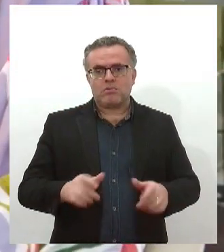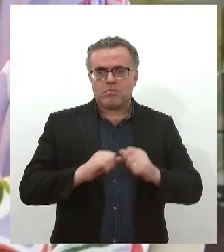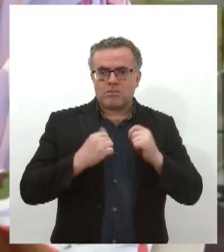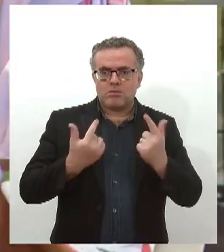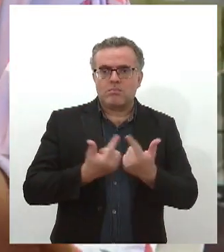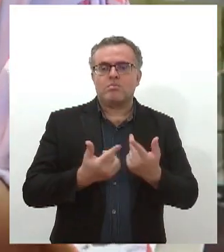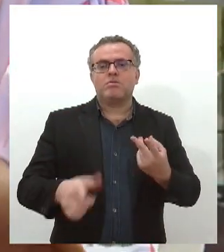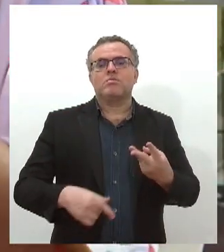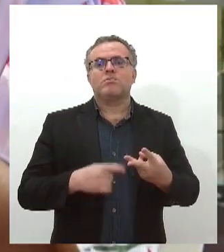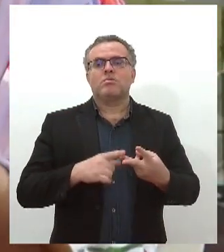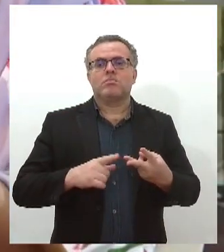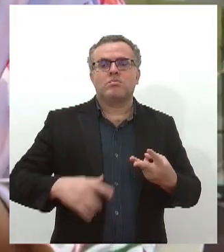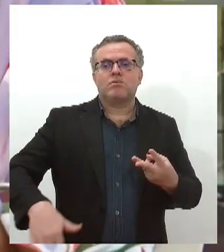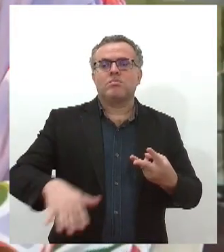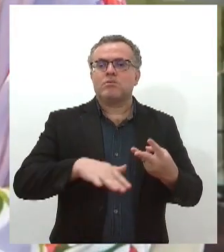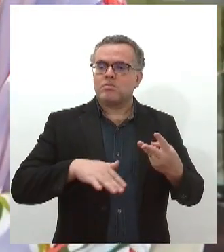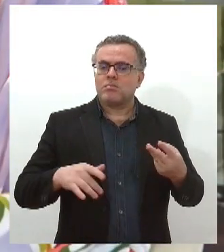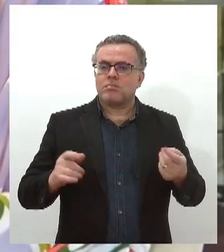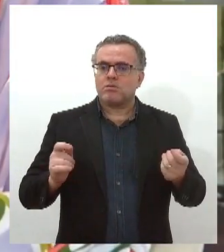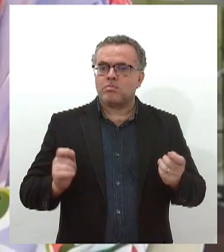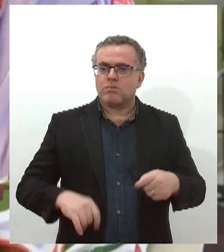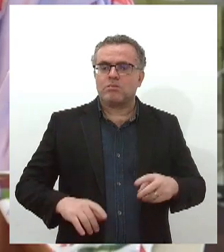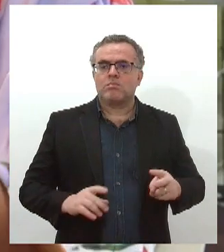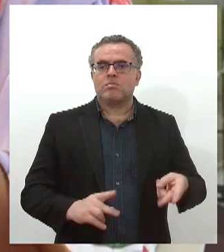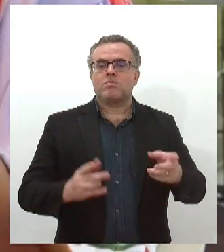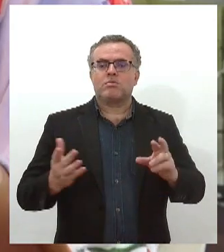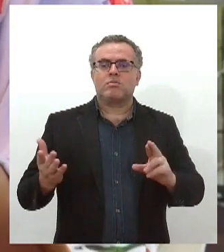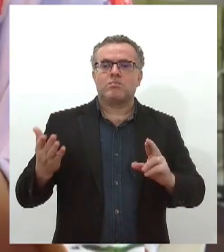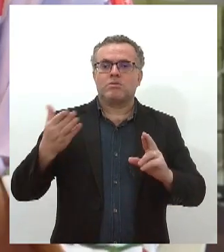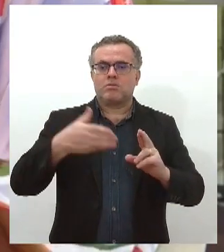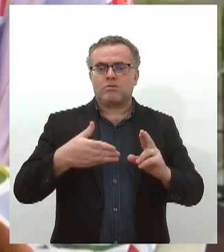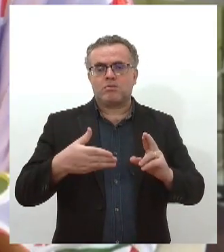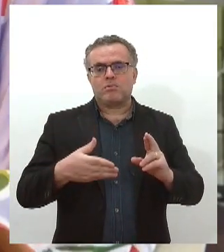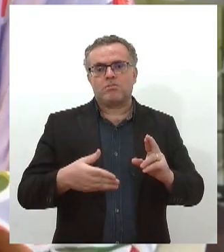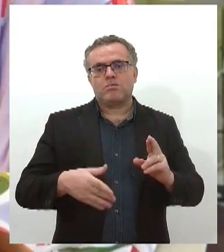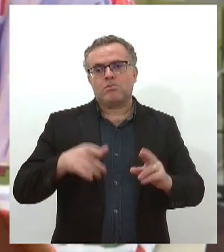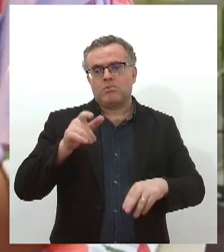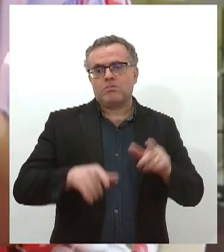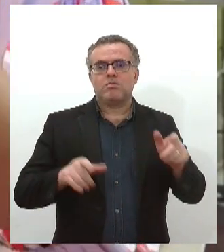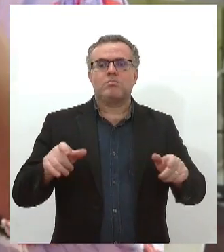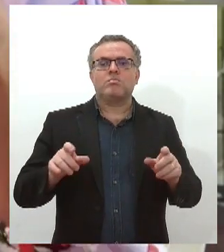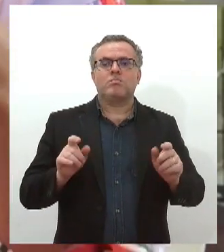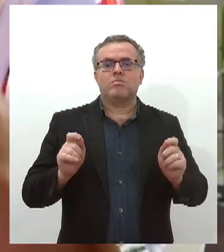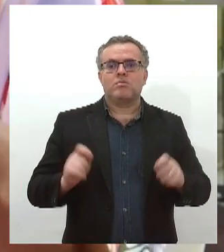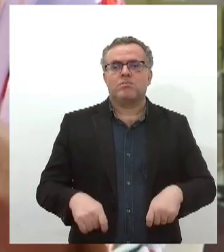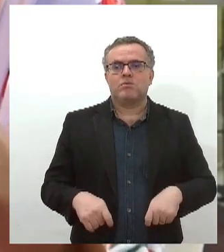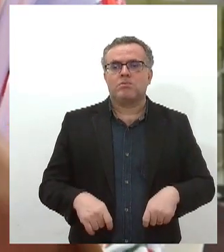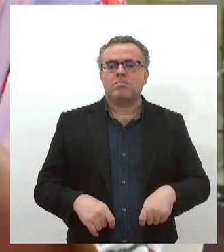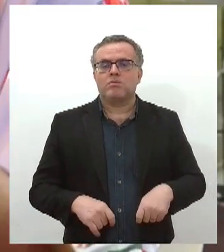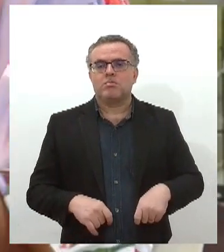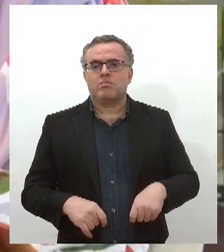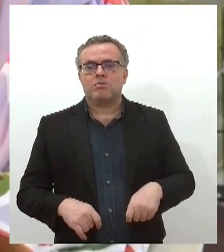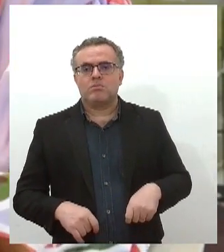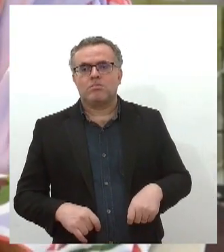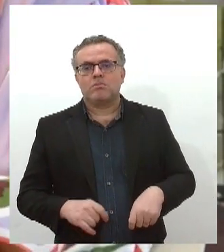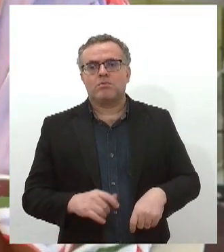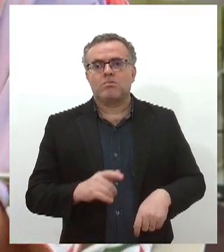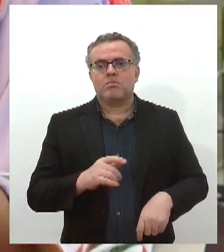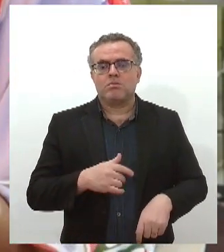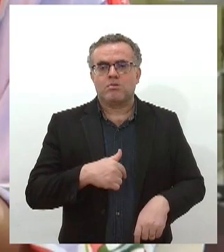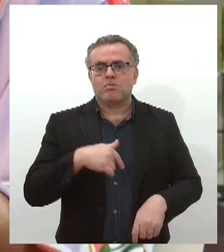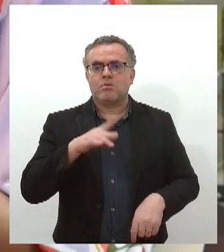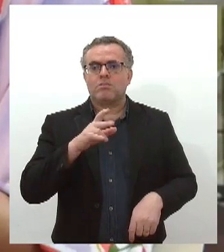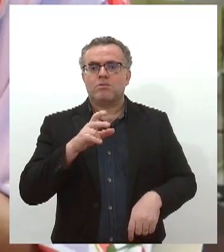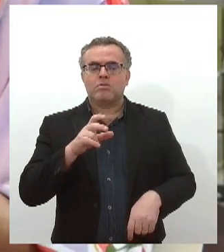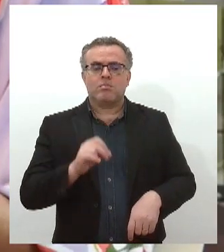federal, para que a gente tenha uma representatividade maior. Porque não é possível que a gente tenha, seja mais de 50% e a gente tenha um